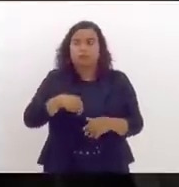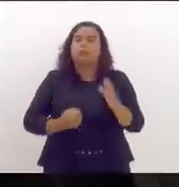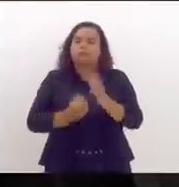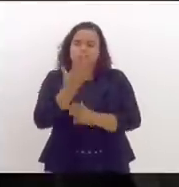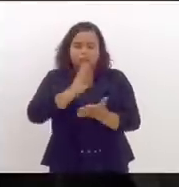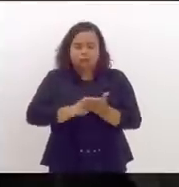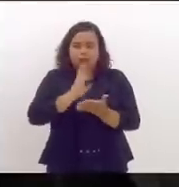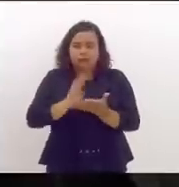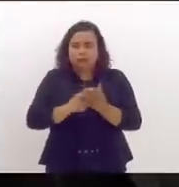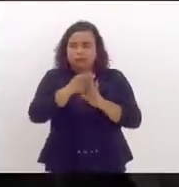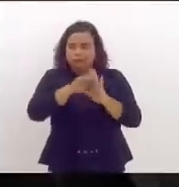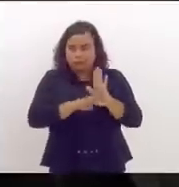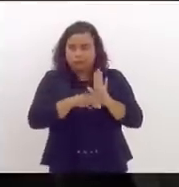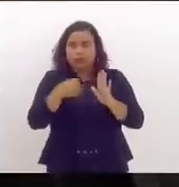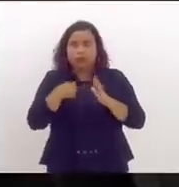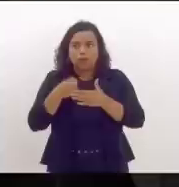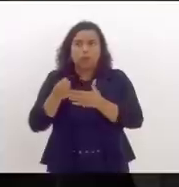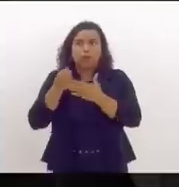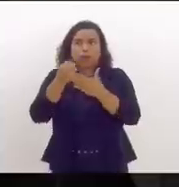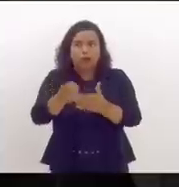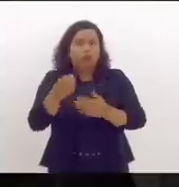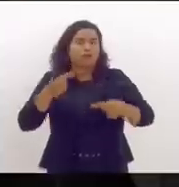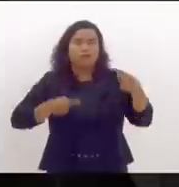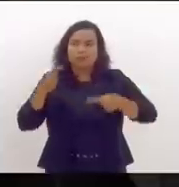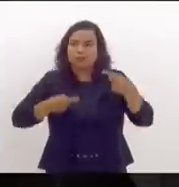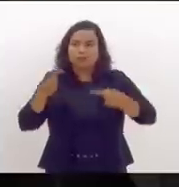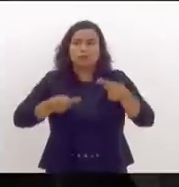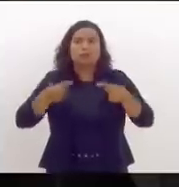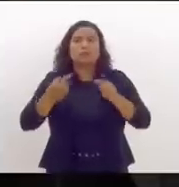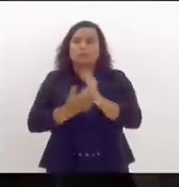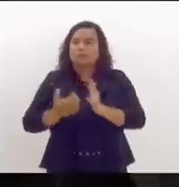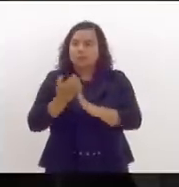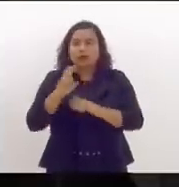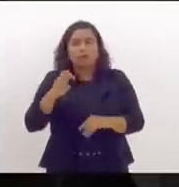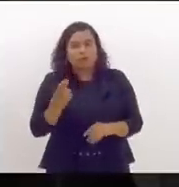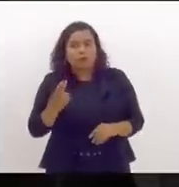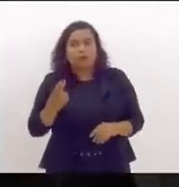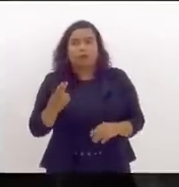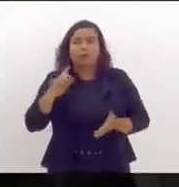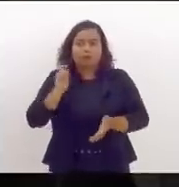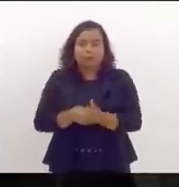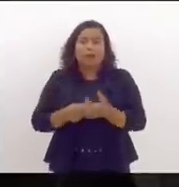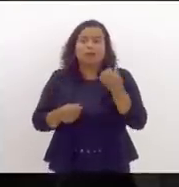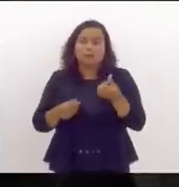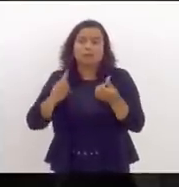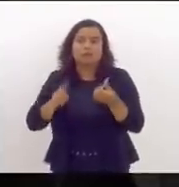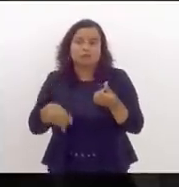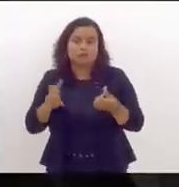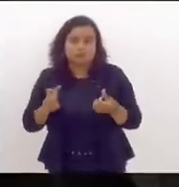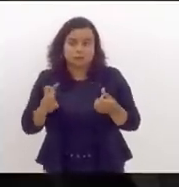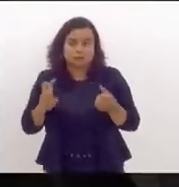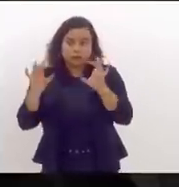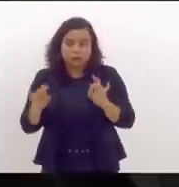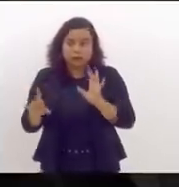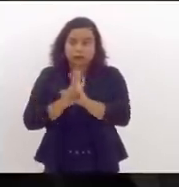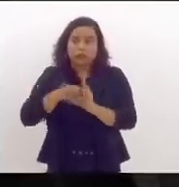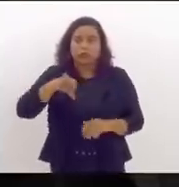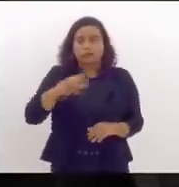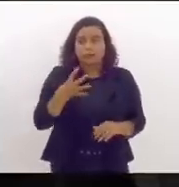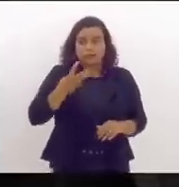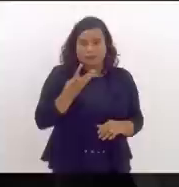eu vou levar essa discussão a fundo ou paga 6.5 e comprarei 9436